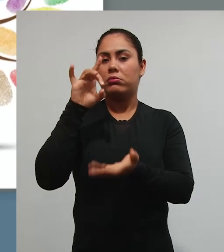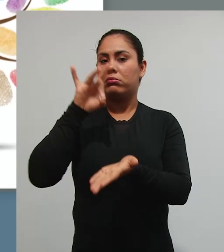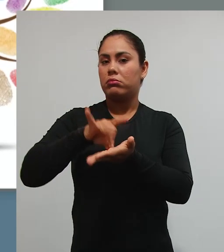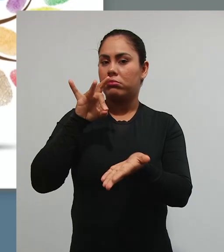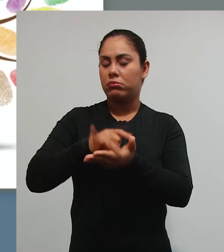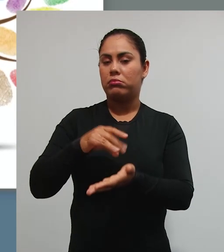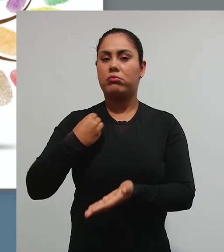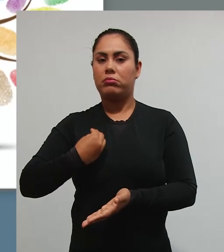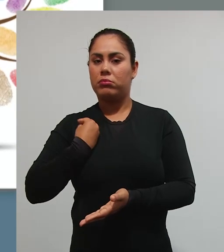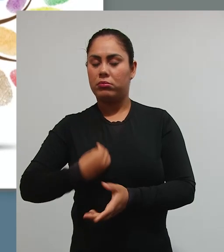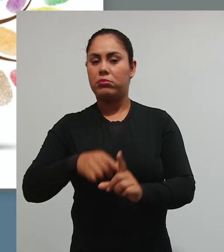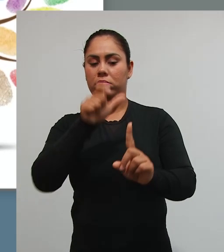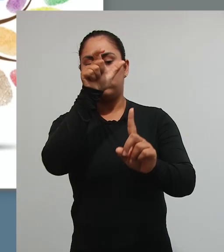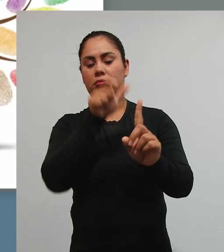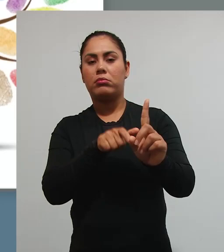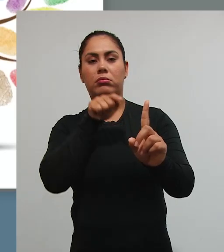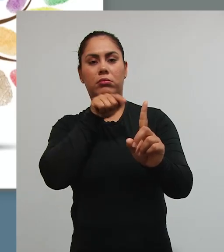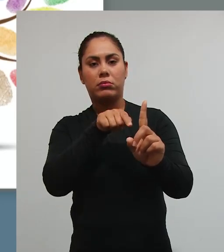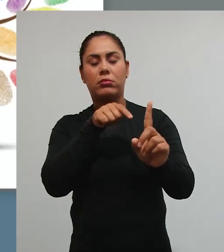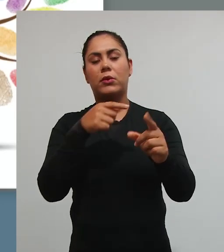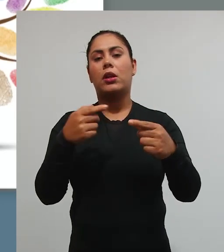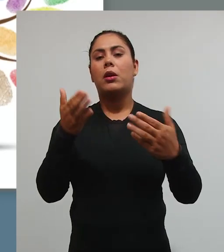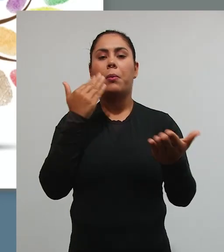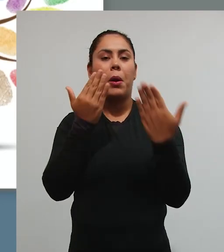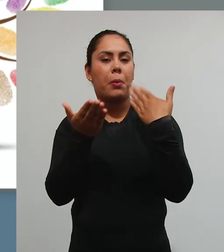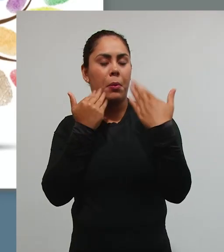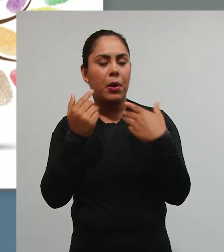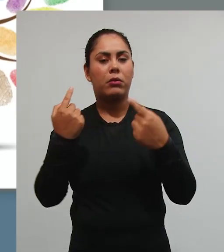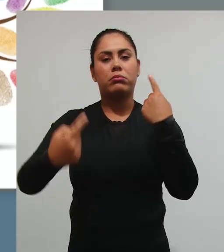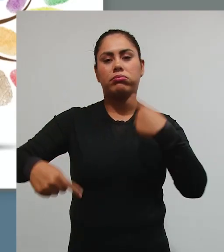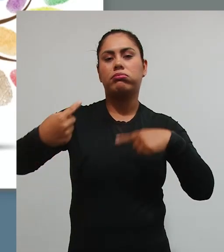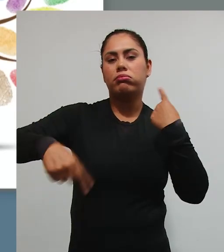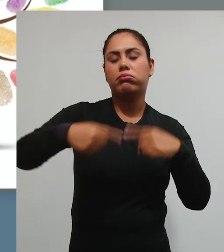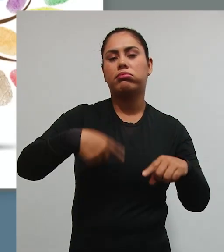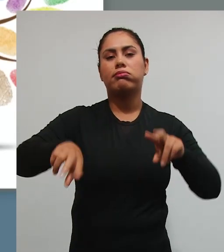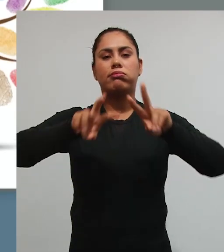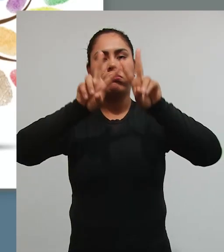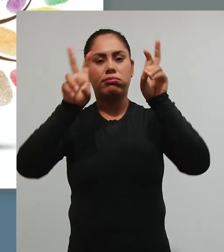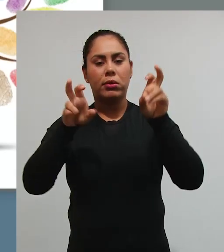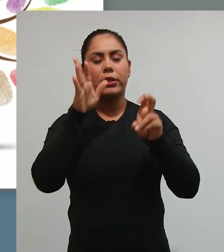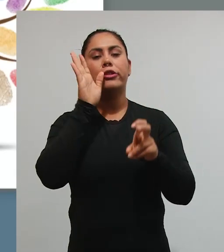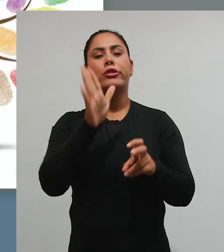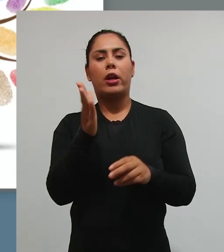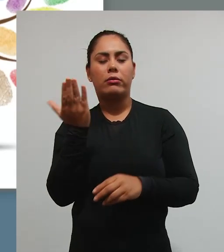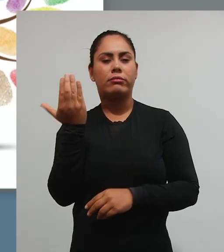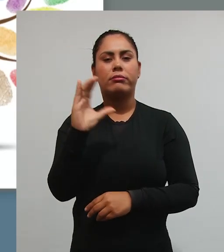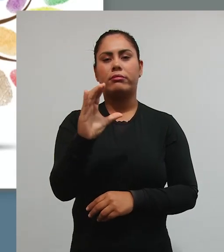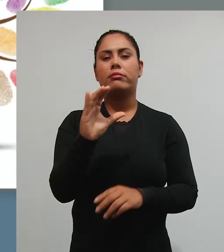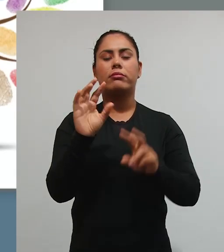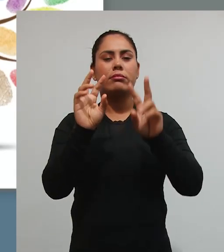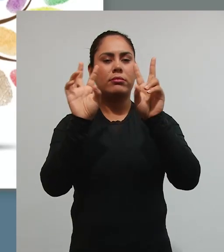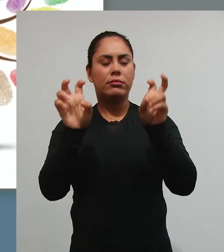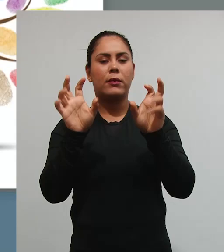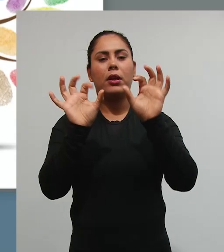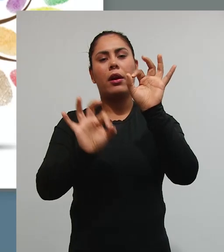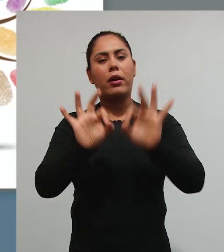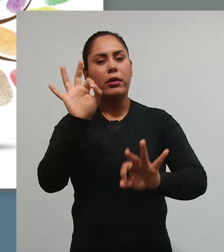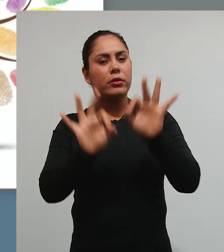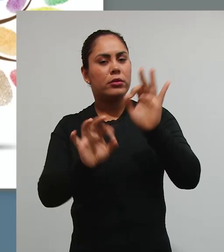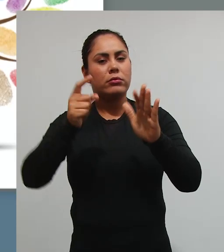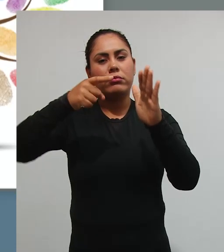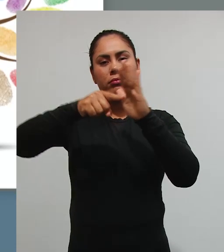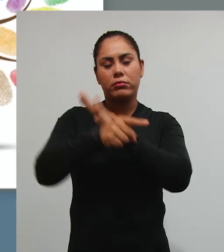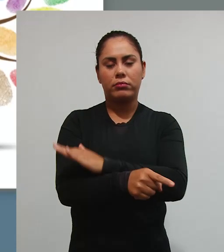da realidade do sujeito e em diálogo com os norteadores temáticos que a gente já colocou, a gente vai se organizar